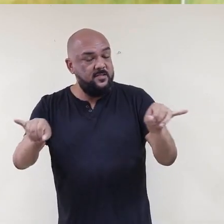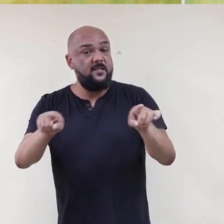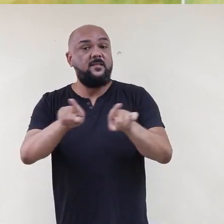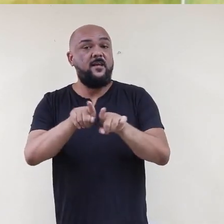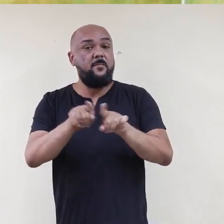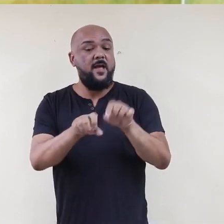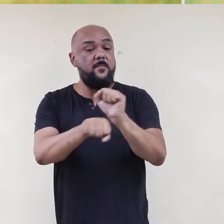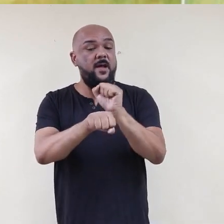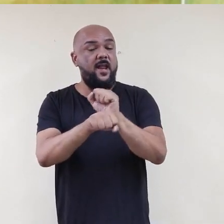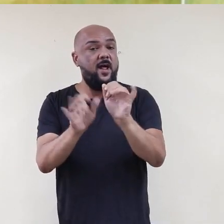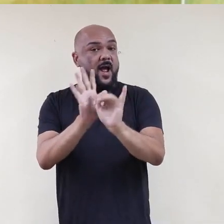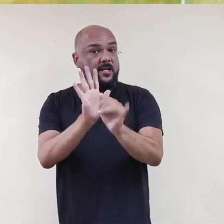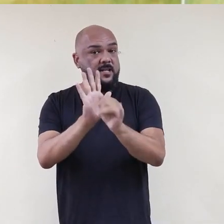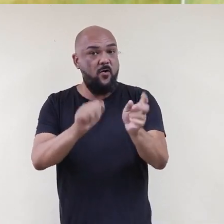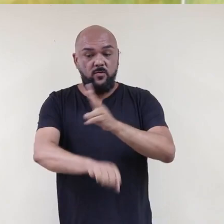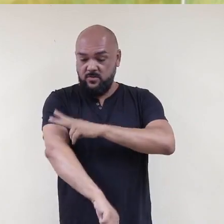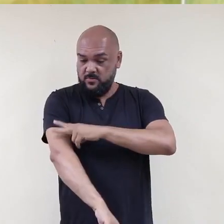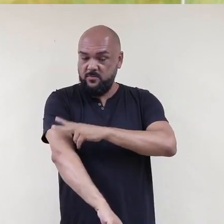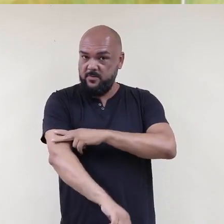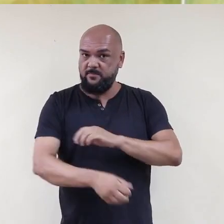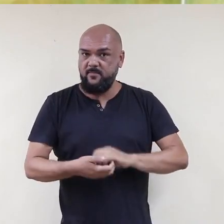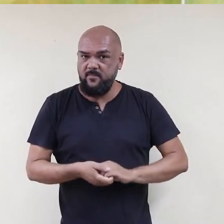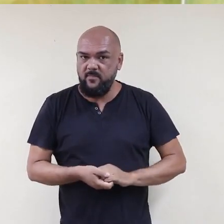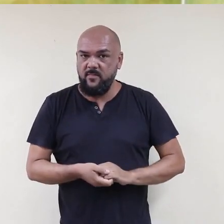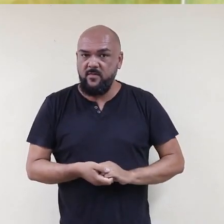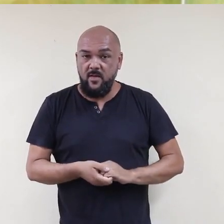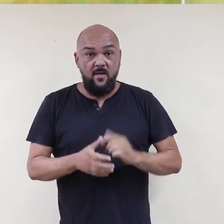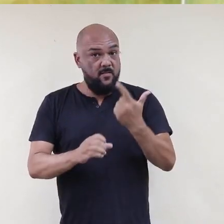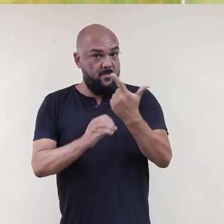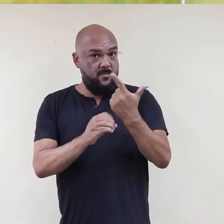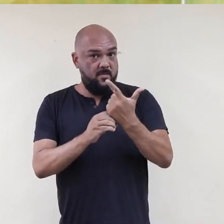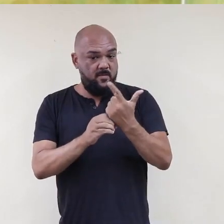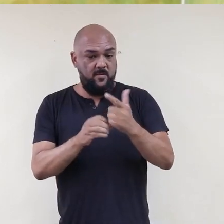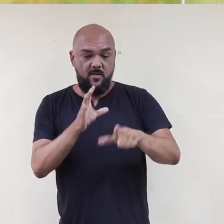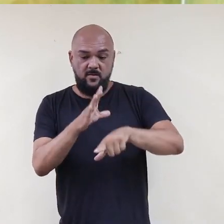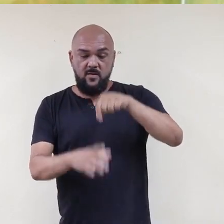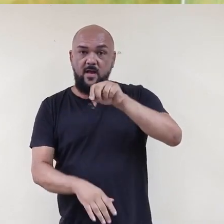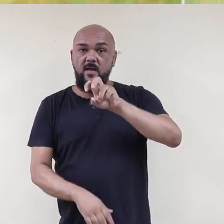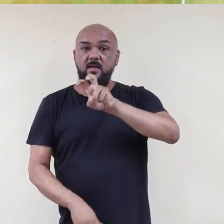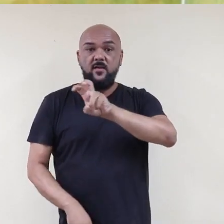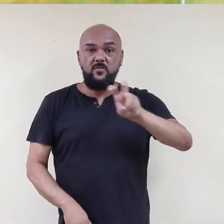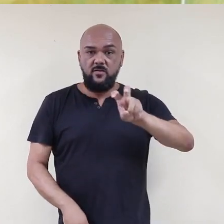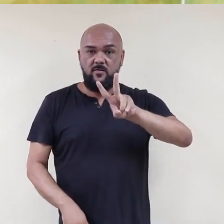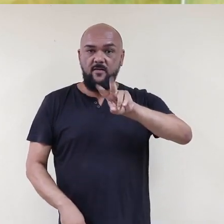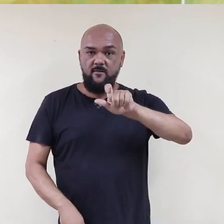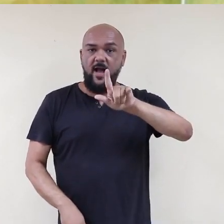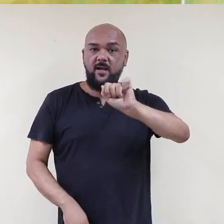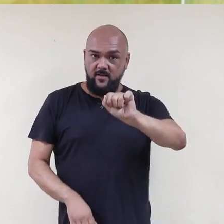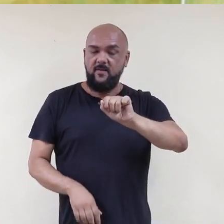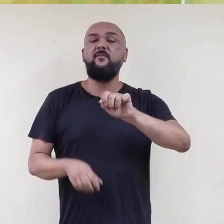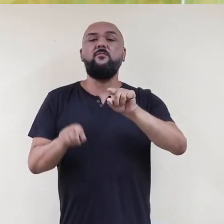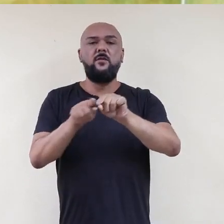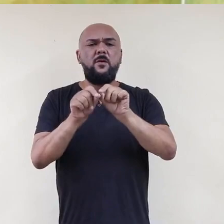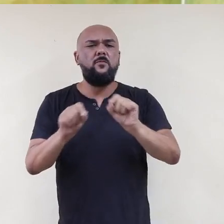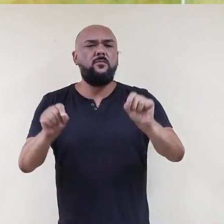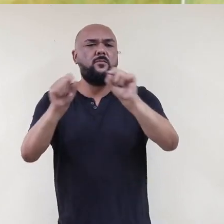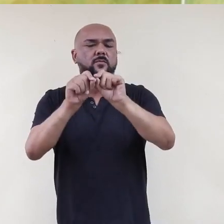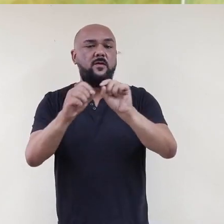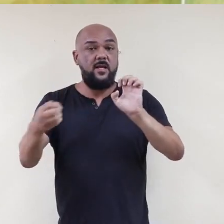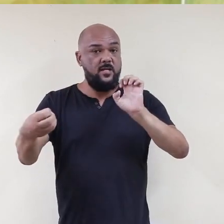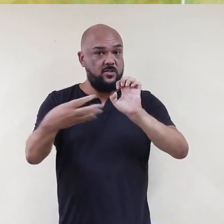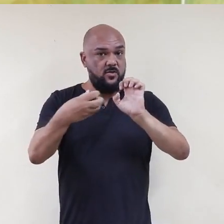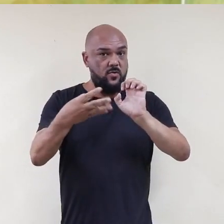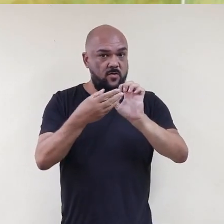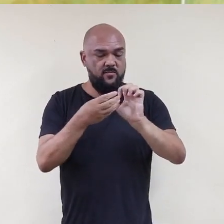aguardando o edital para o segundo ano do fundamental os cp2 vai sortear 55 vagas distribuídas entre os campi engenho